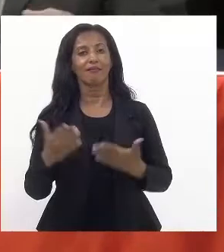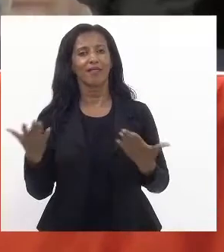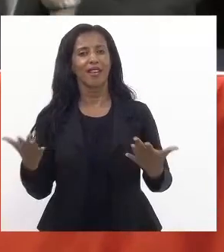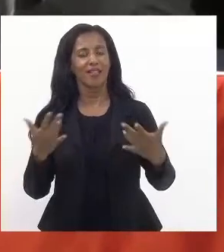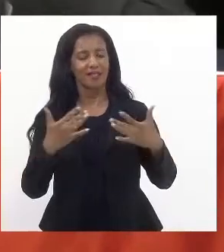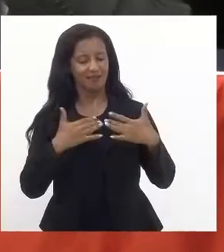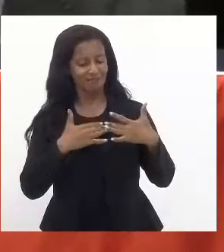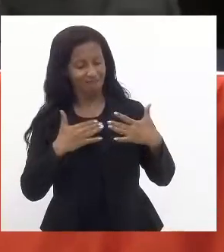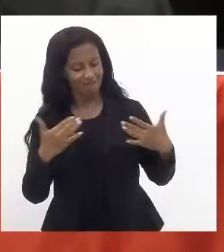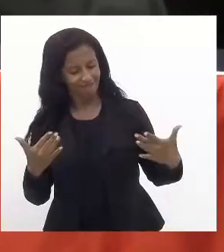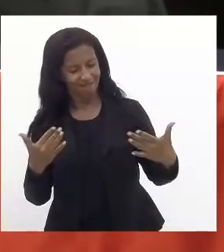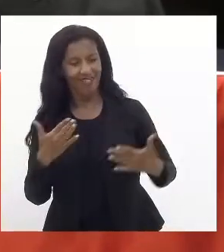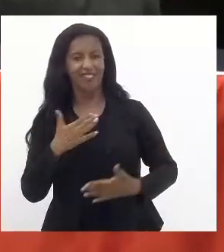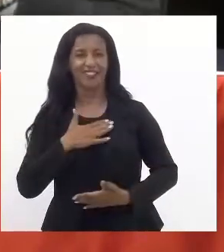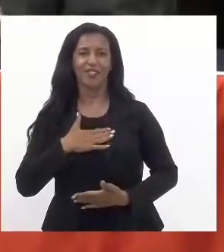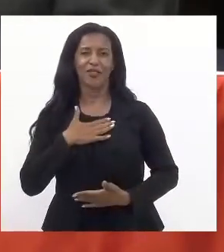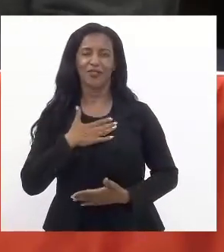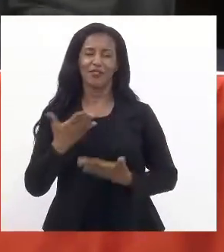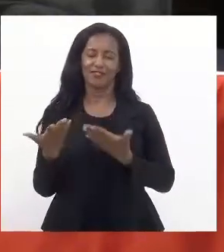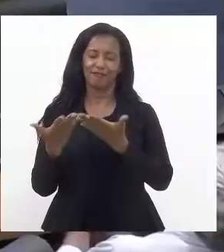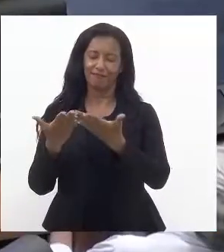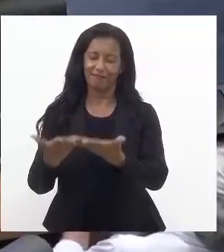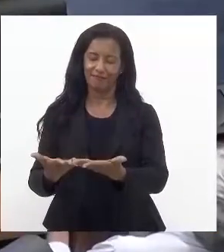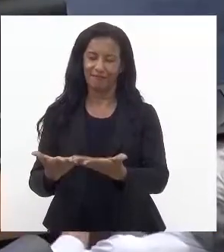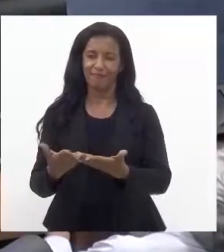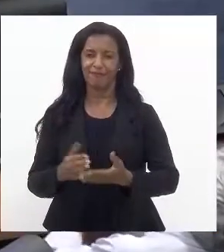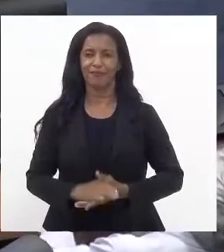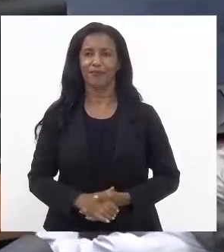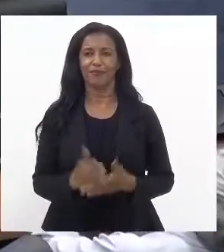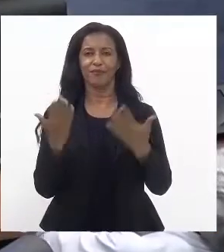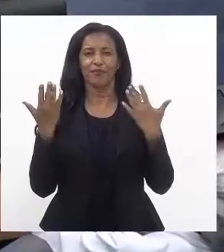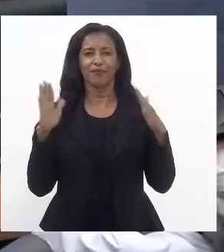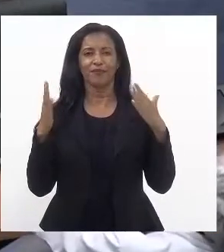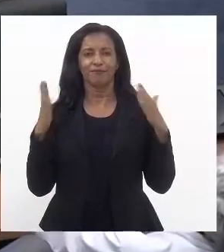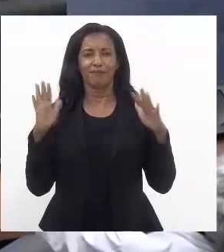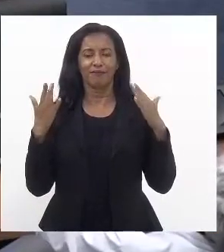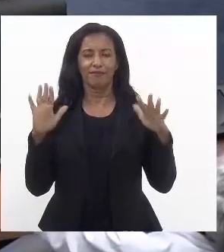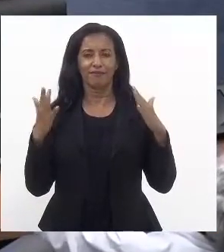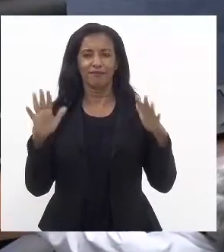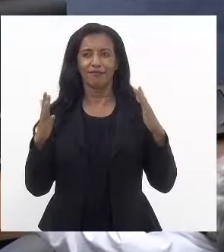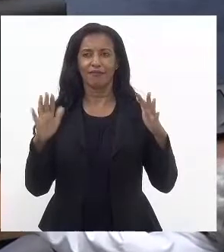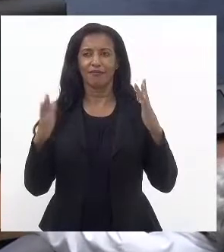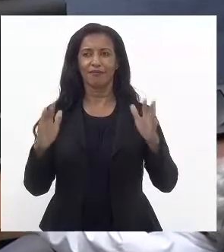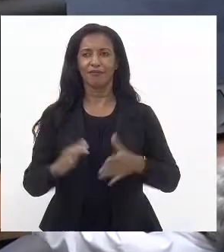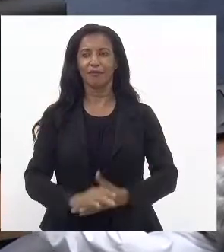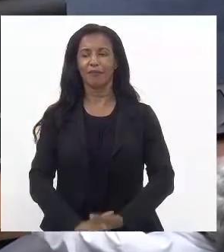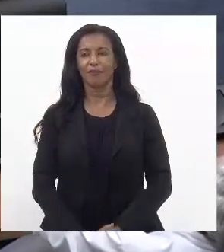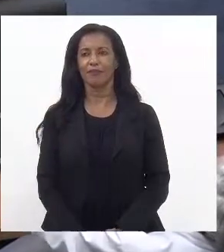saudação que gostaria de lhe fazer.